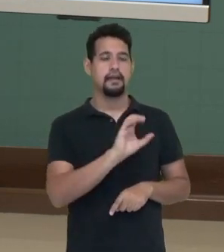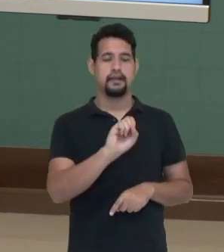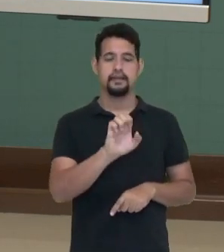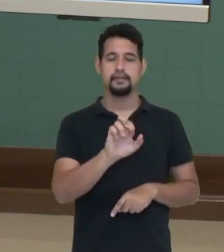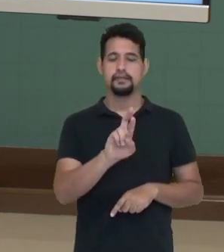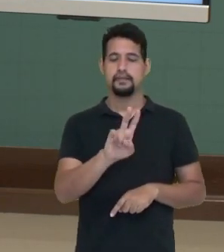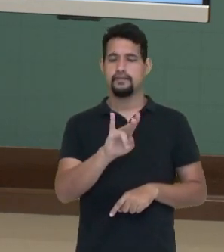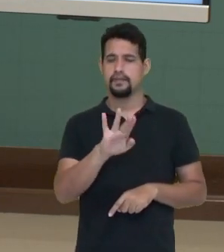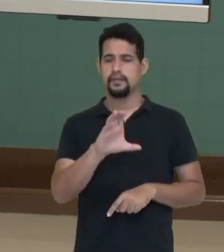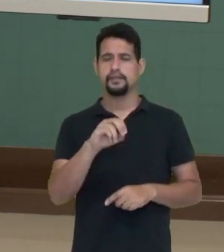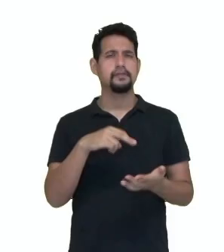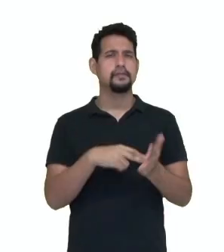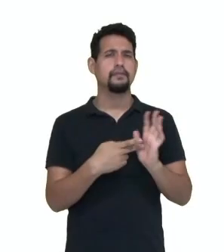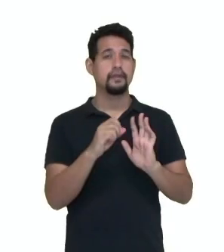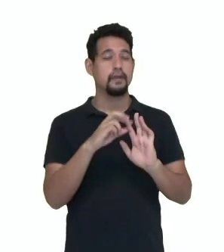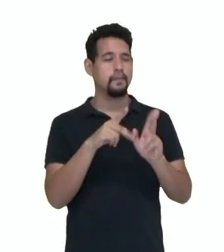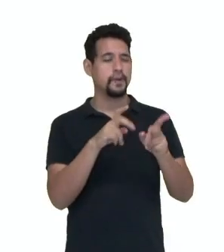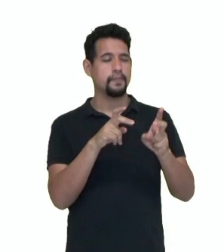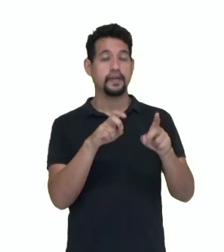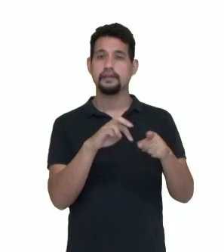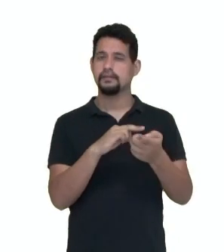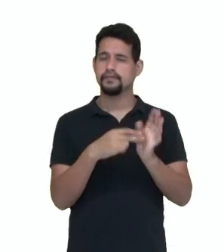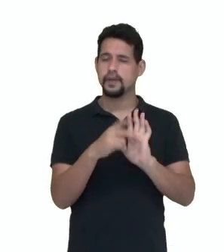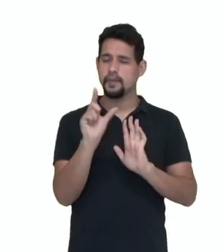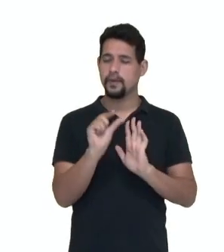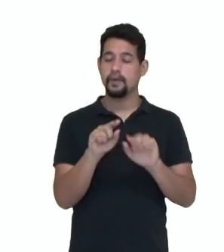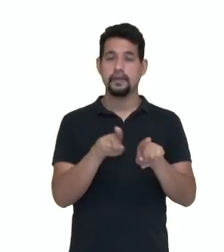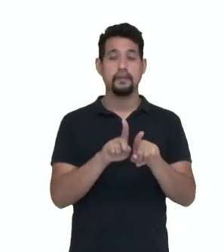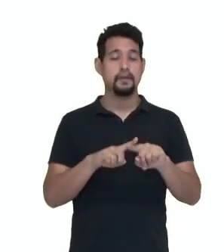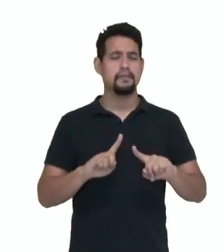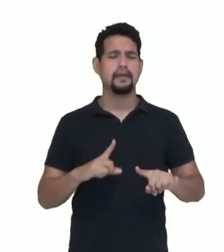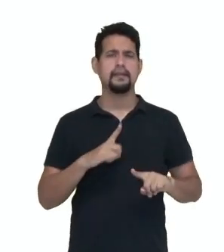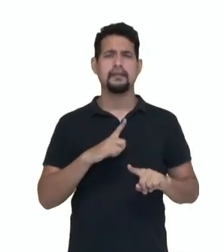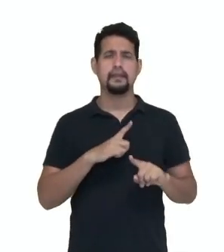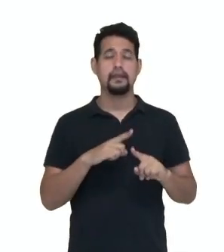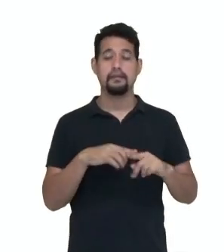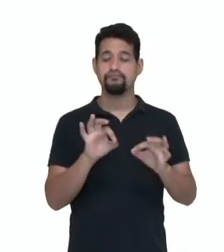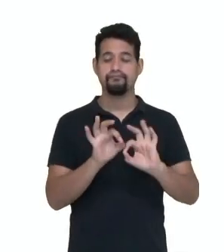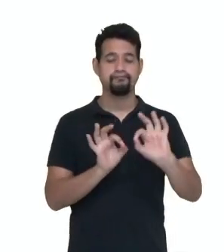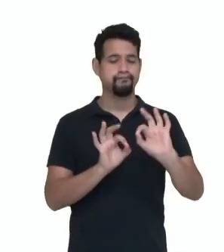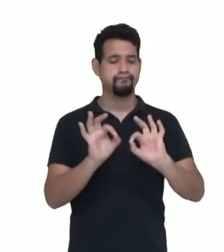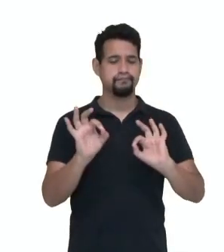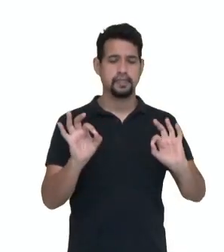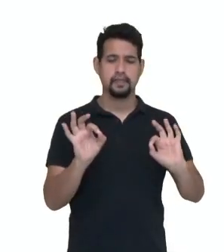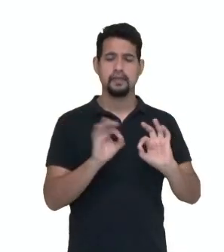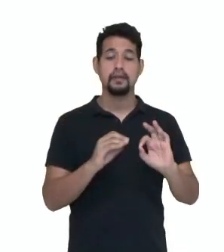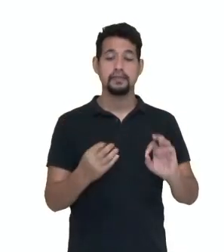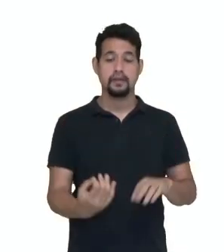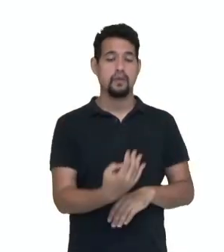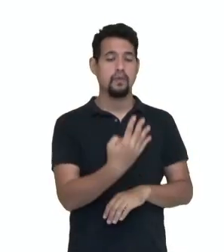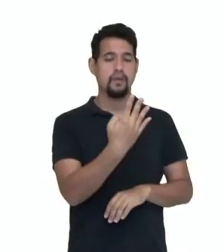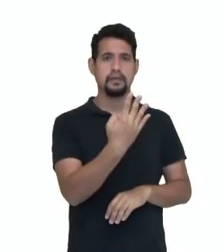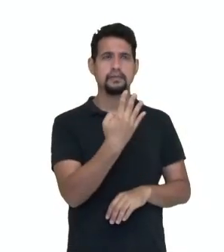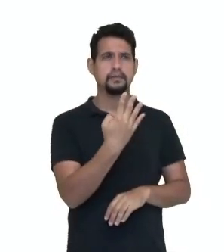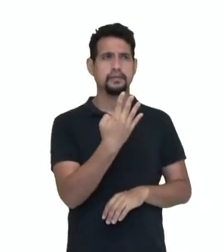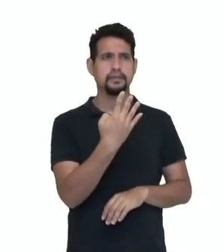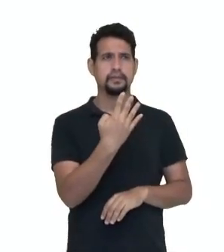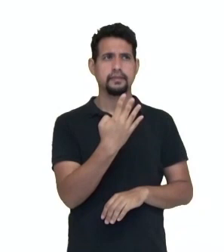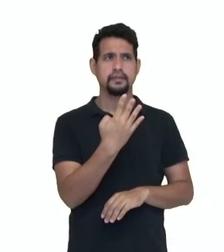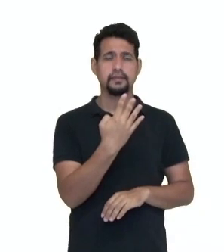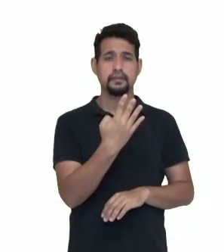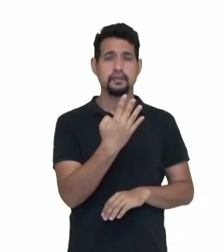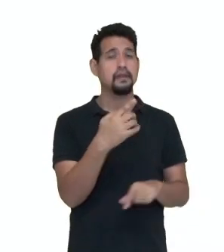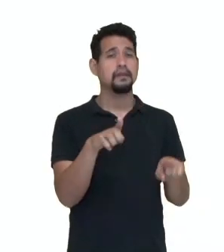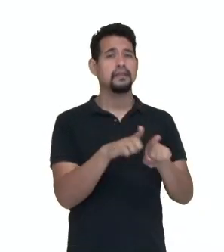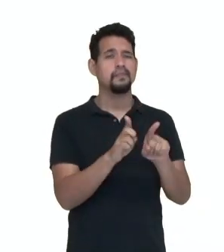A área de serviço, se a gente observar, ela é um pouquinho menor, mas também tem essas dimensões ali, ó, que vai ser 4 aqui, e